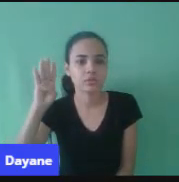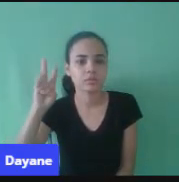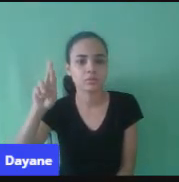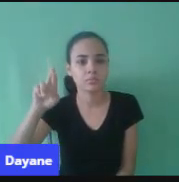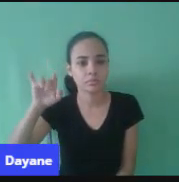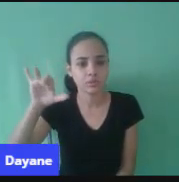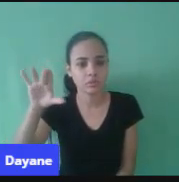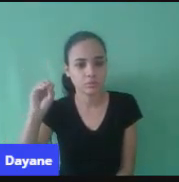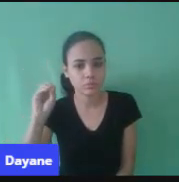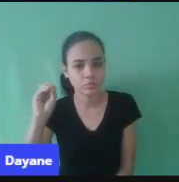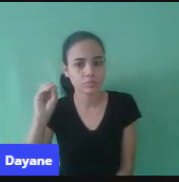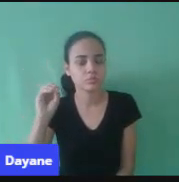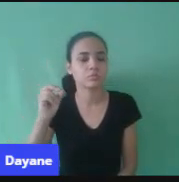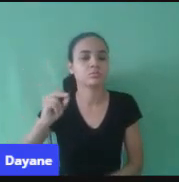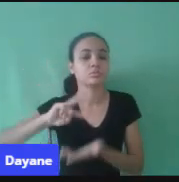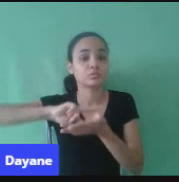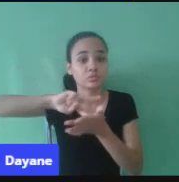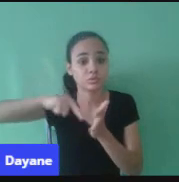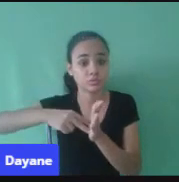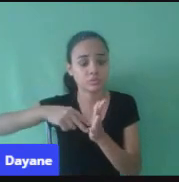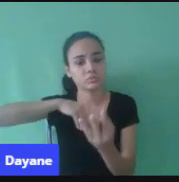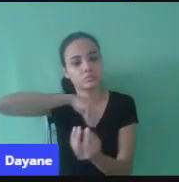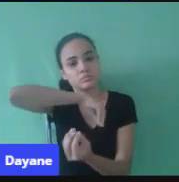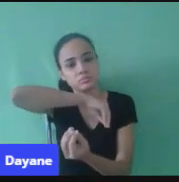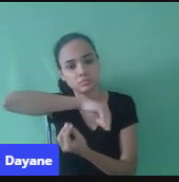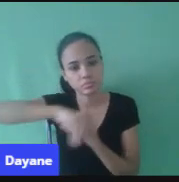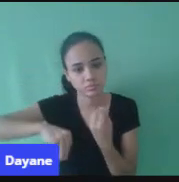Híbrido significa mistura,